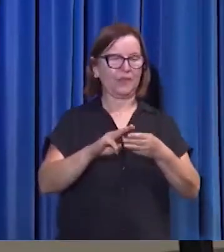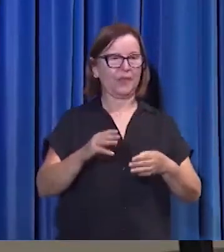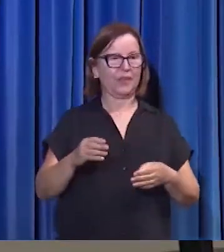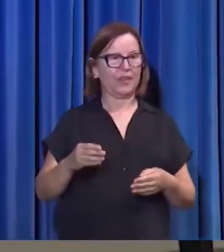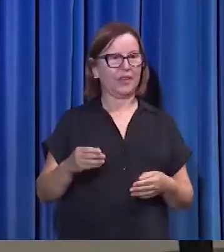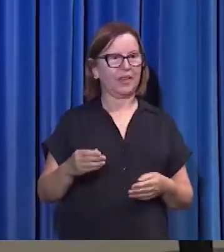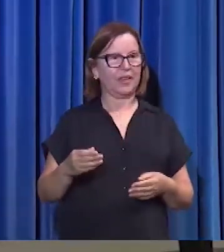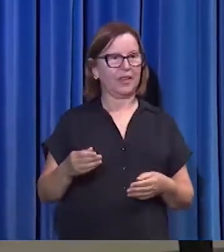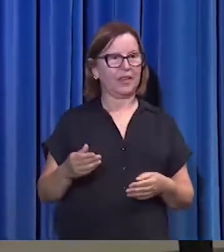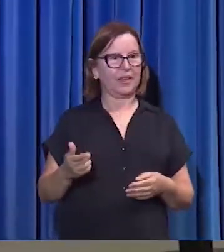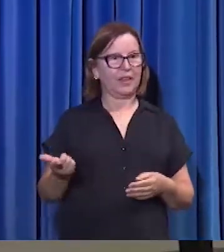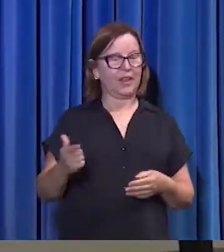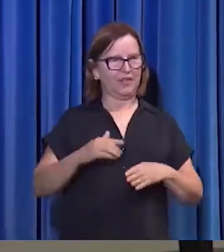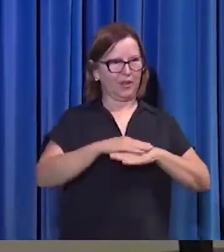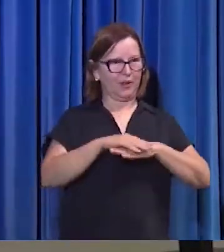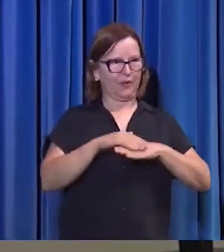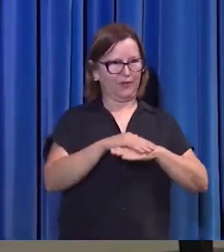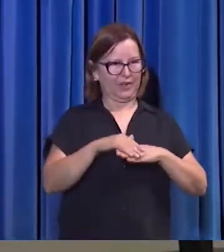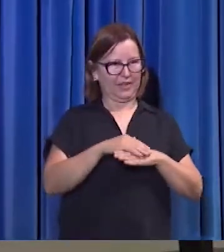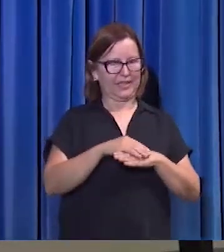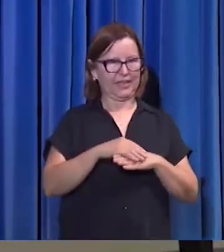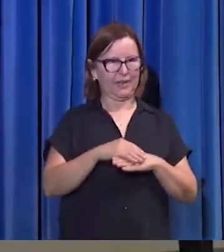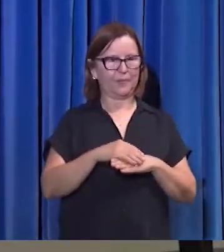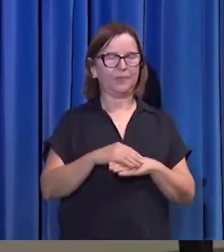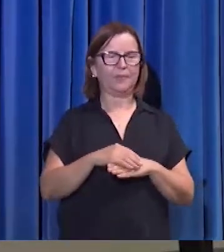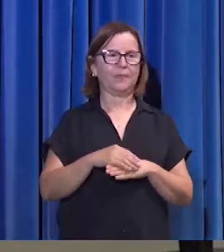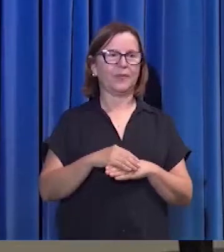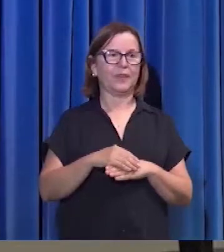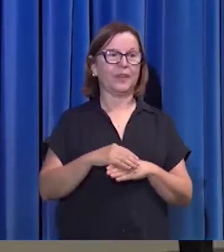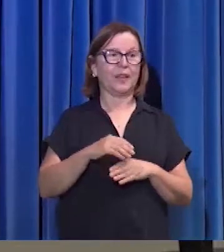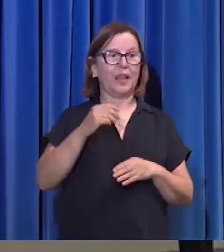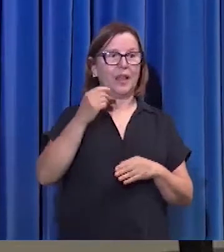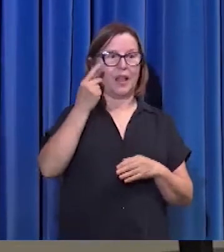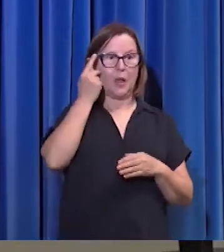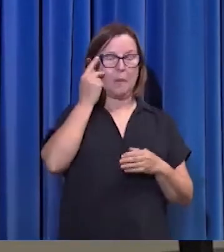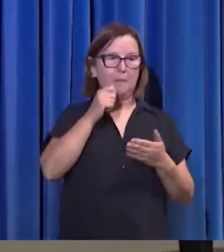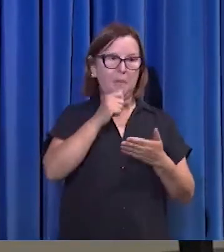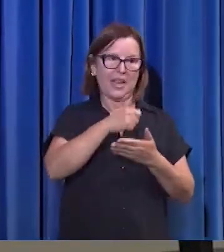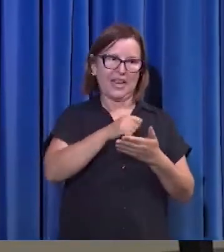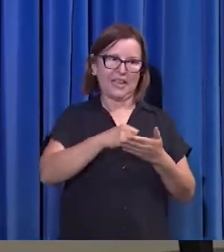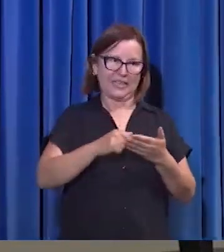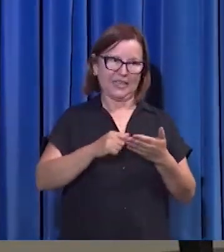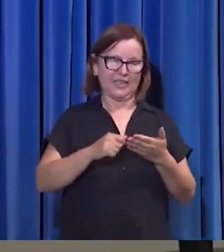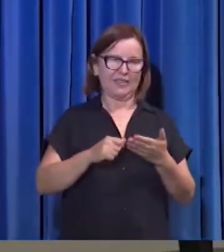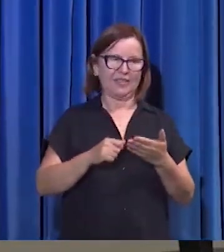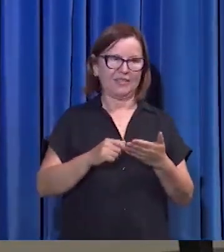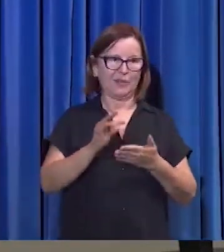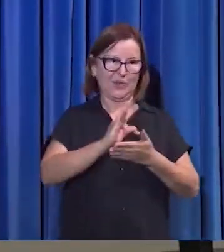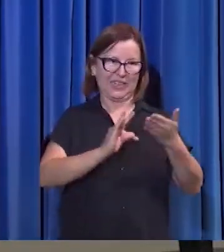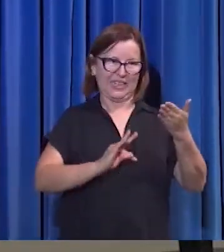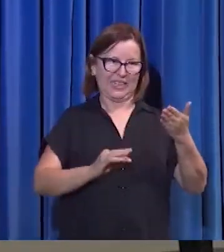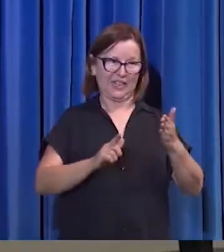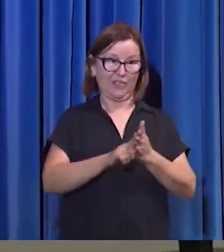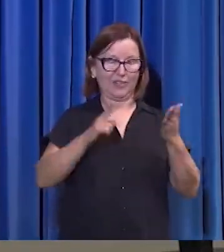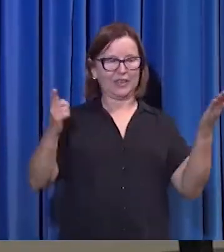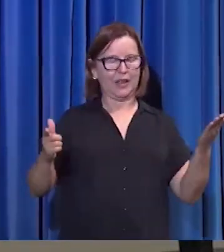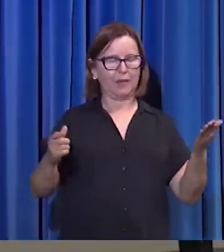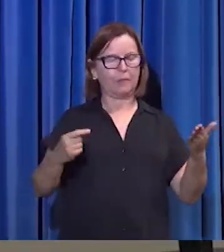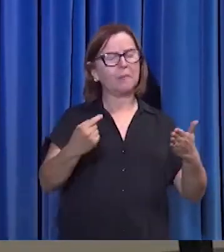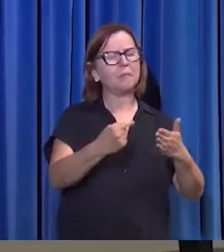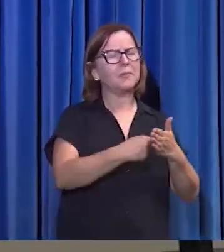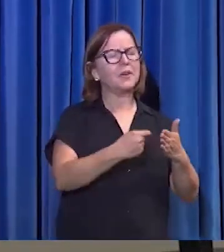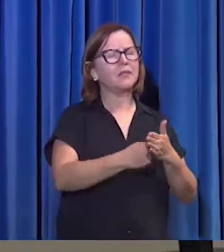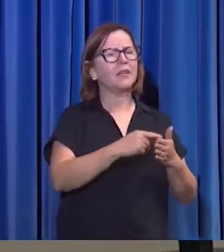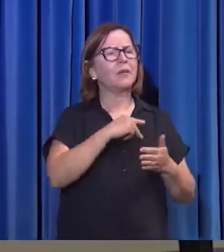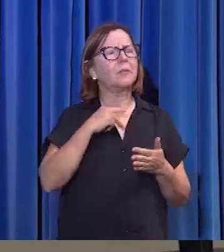na Folha, um artigo, e ele perguntou: Pastor Glênio, quem matou